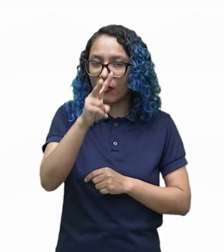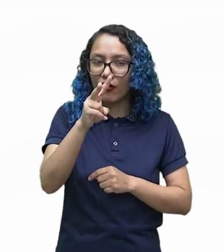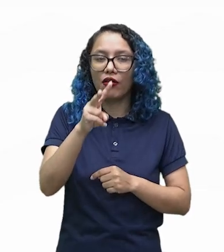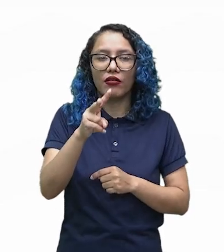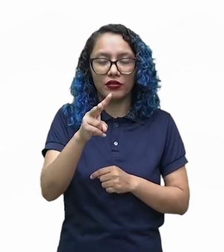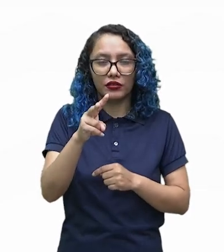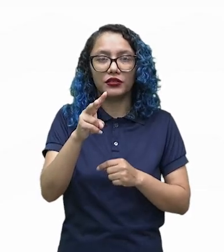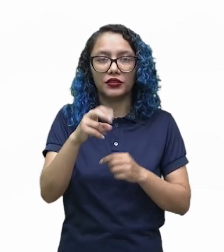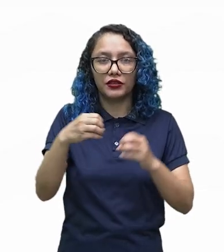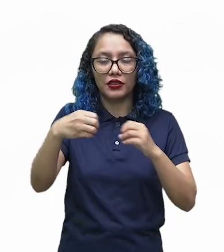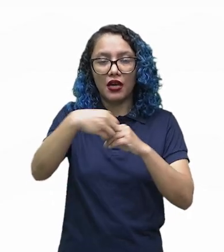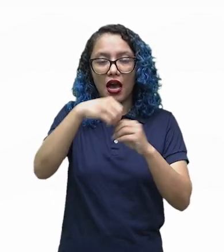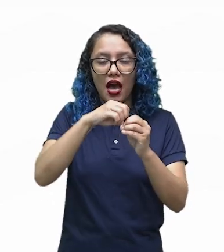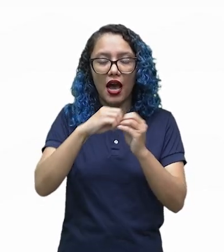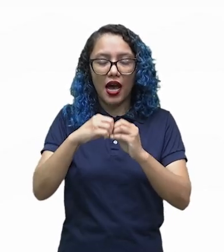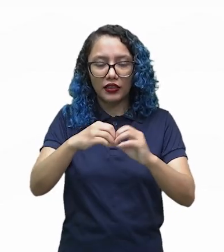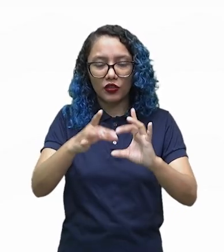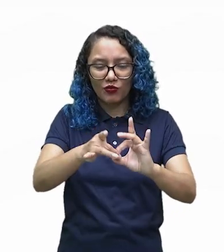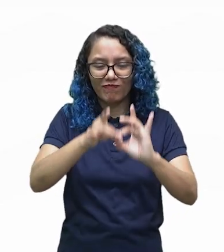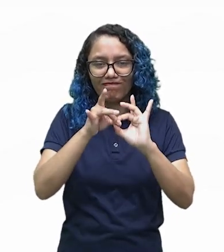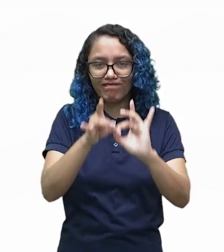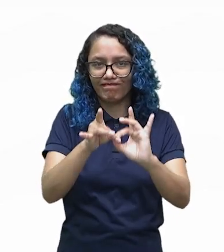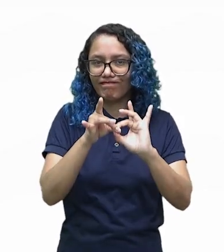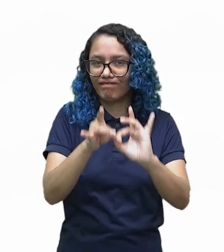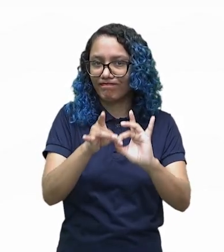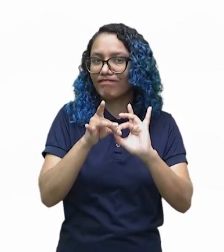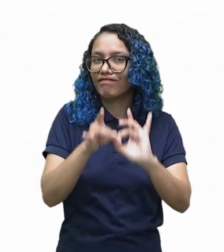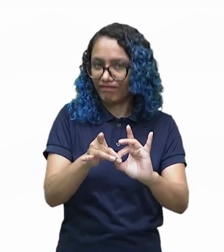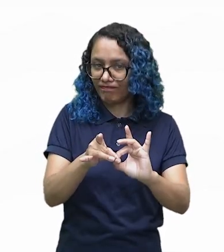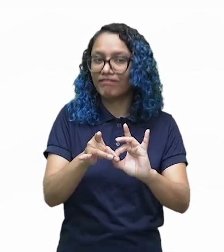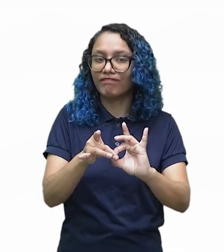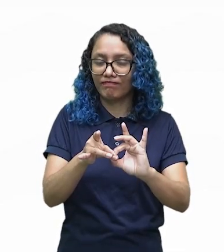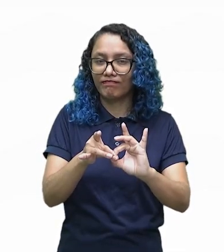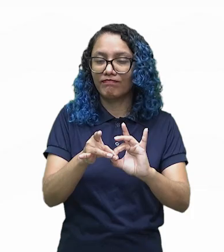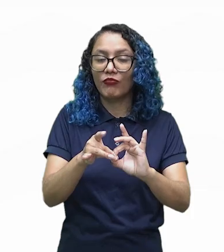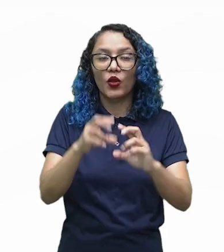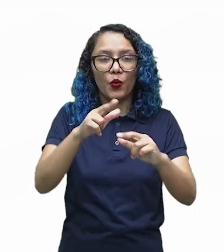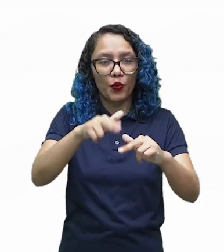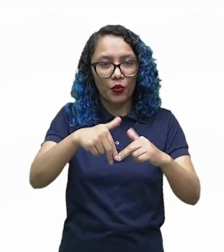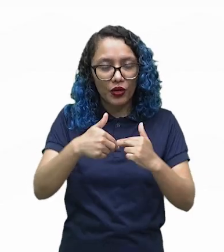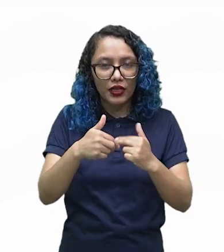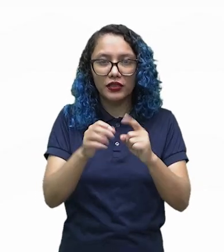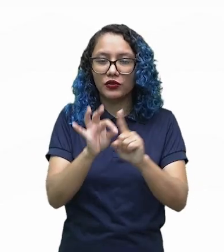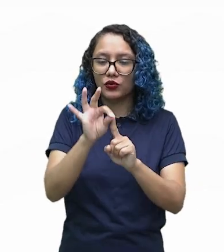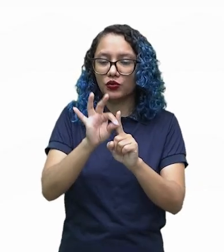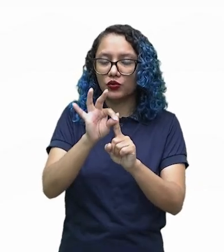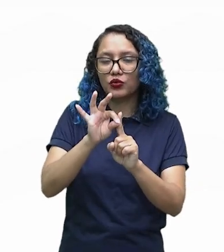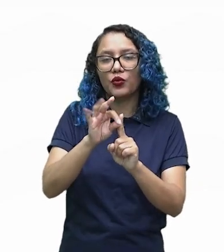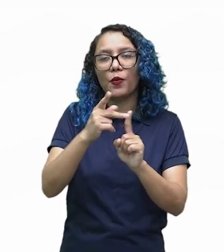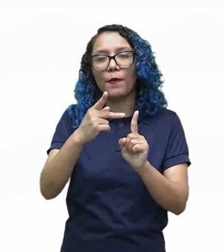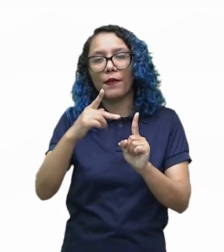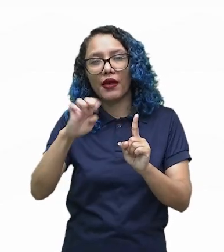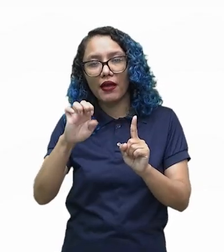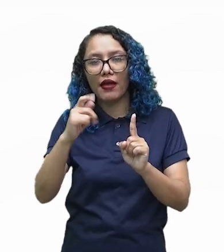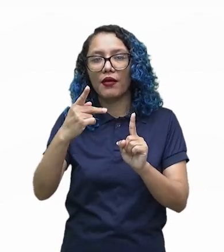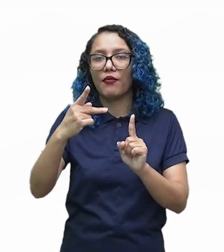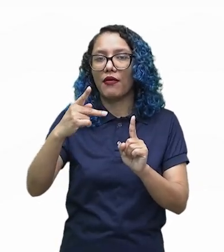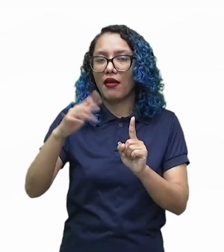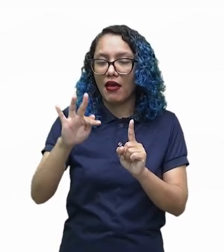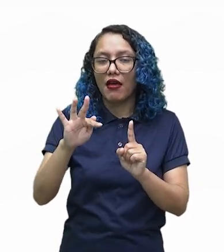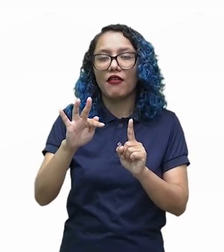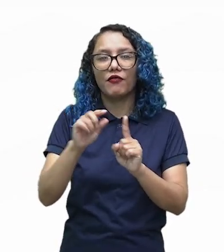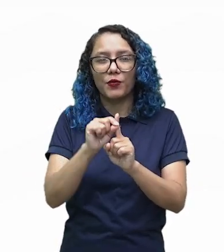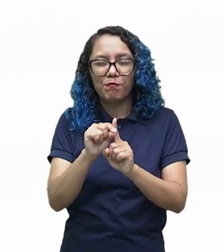esses átomos estão mais fortemente ligados, tá? Por esse motivo, os pontos de fusão e ebulição dessas